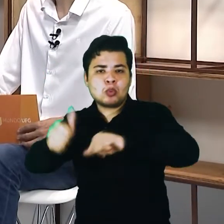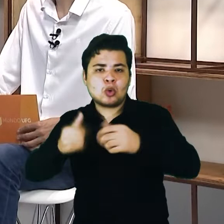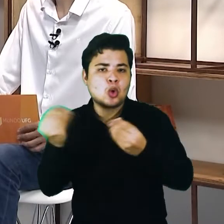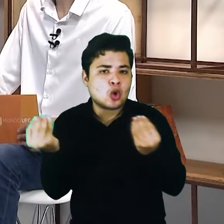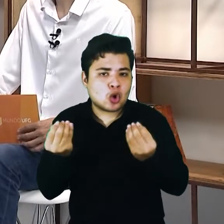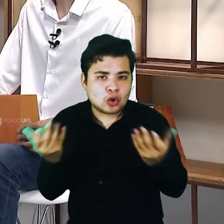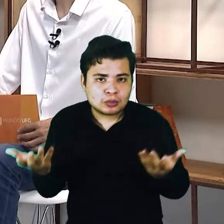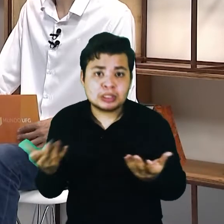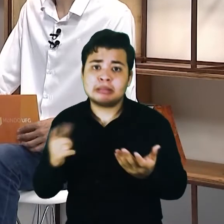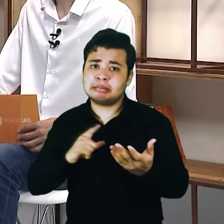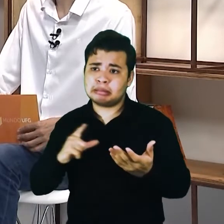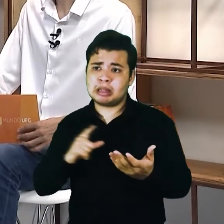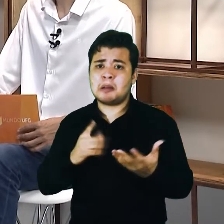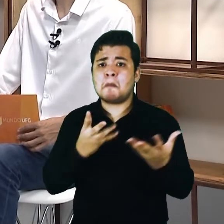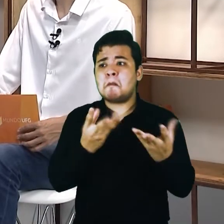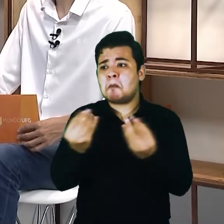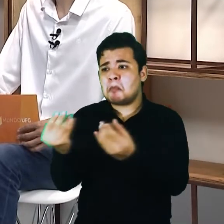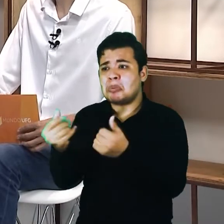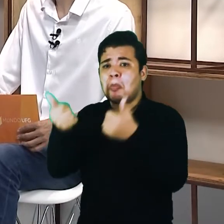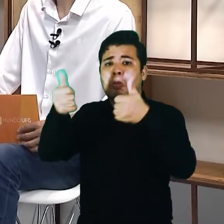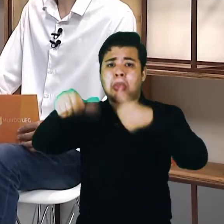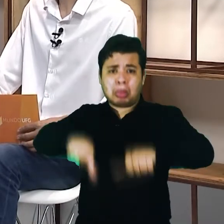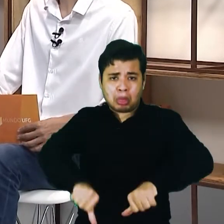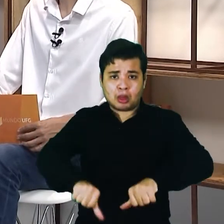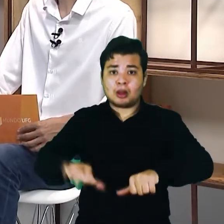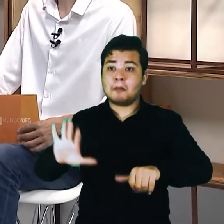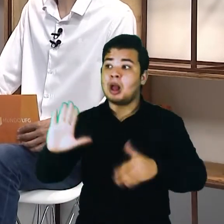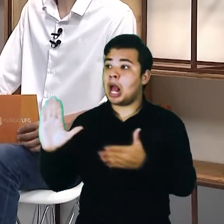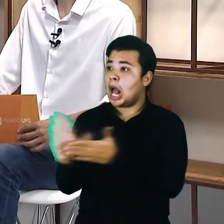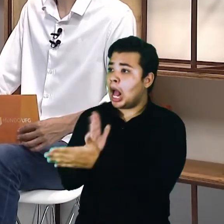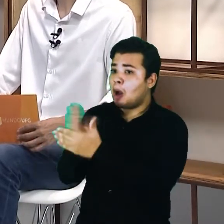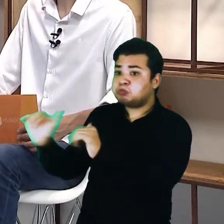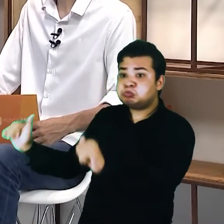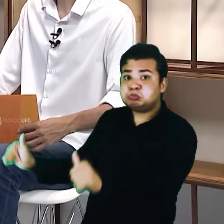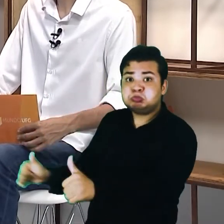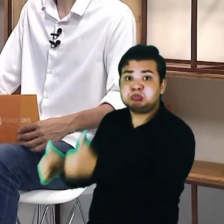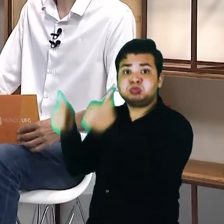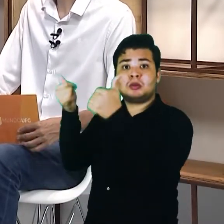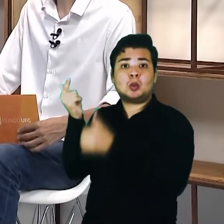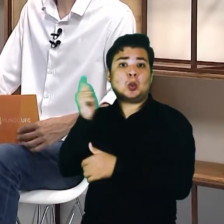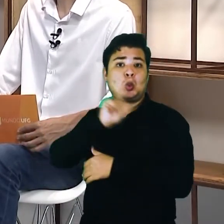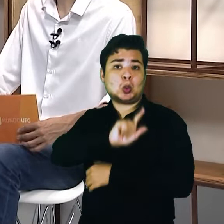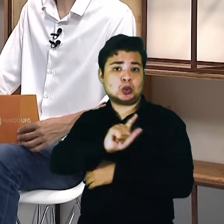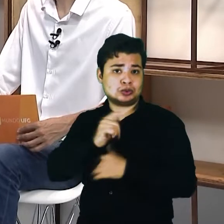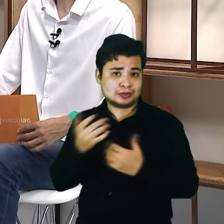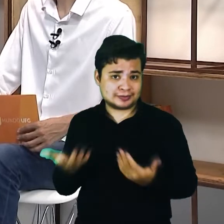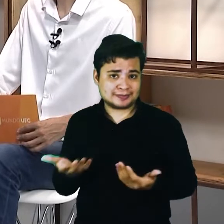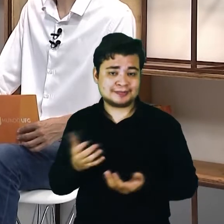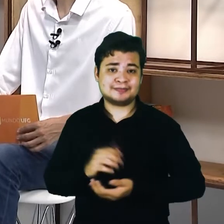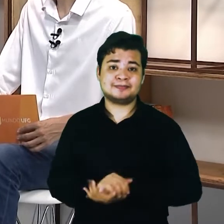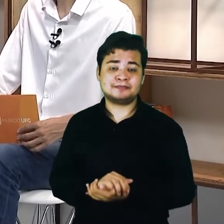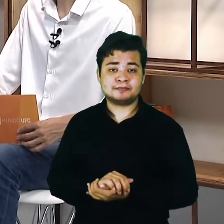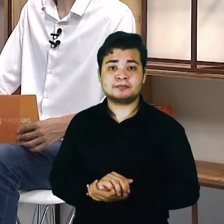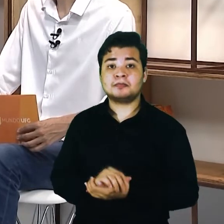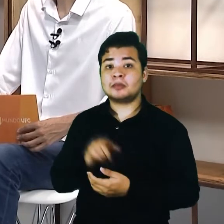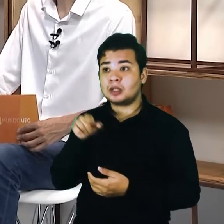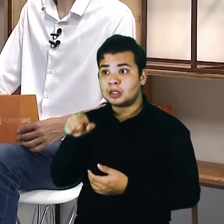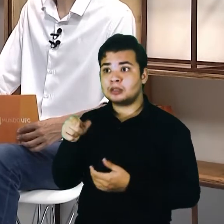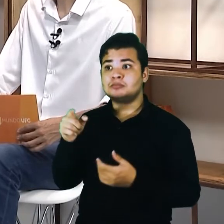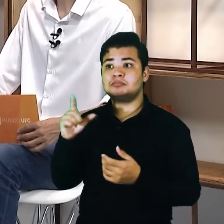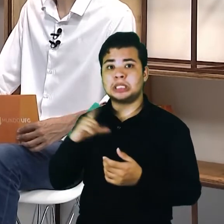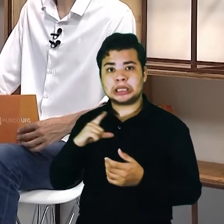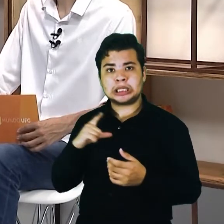por conta das mudanças do clima, mas outras são favorecidas, né? Então, isso é um